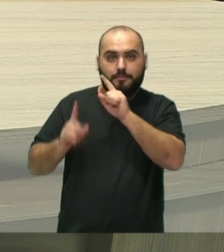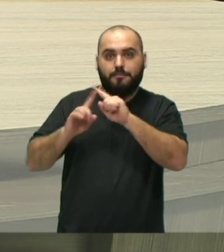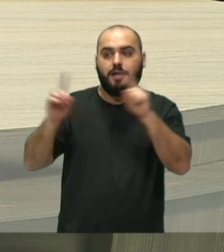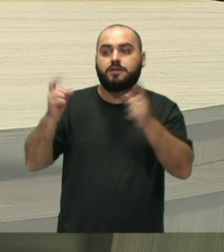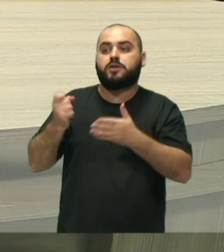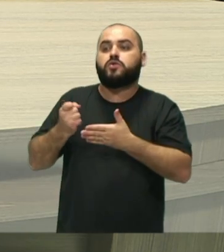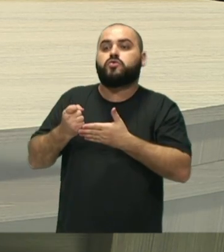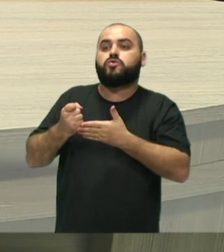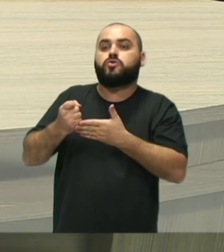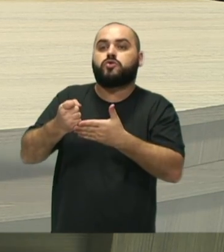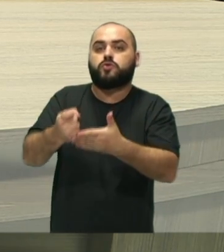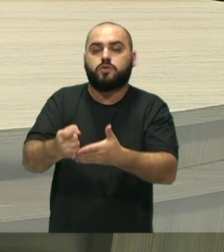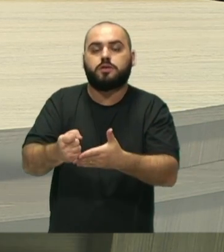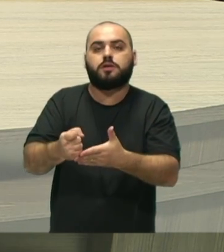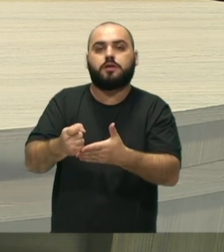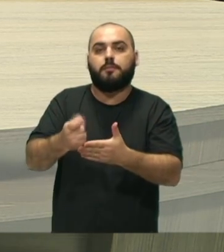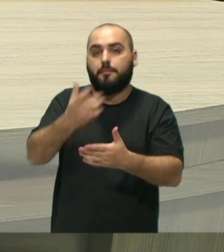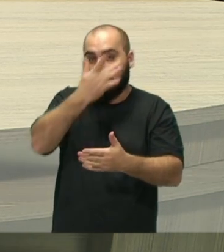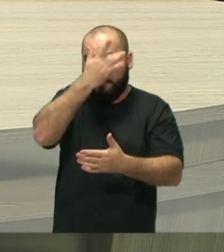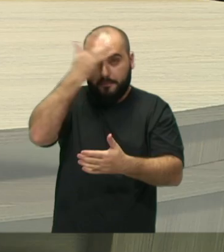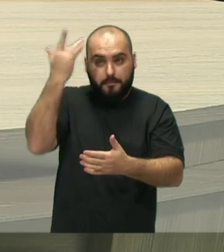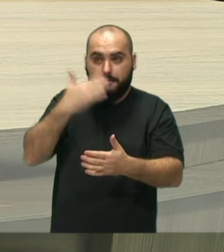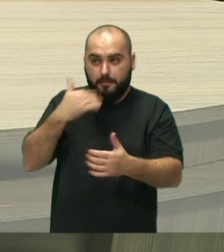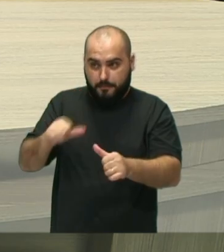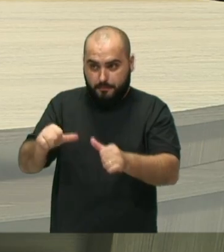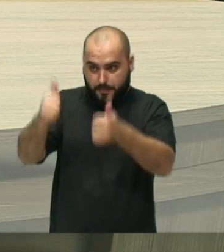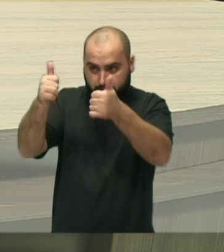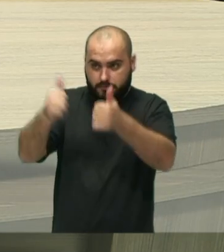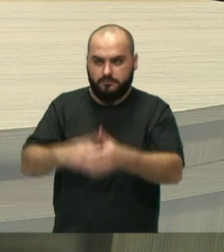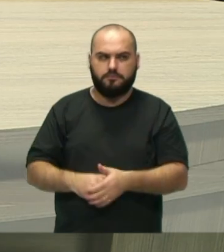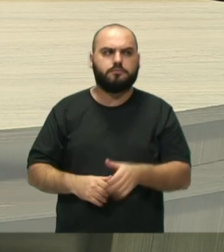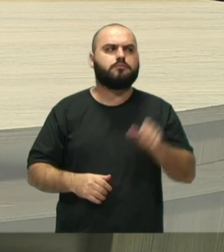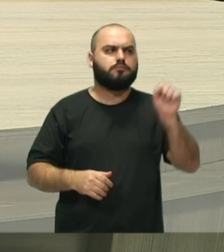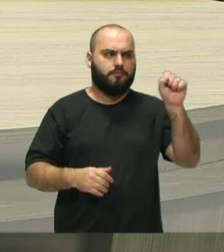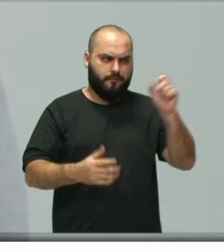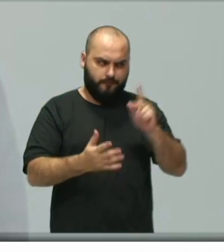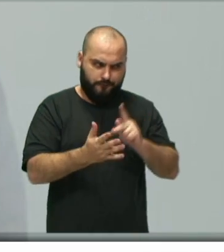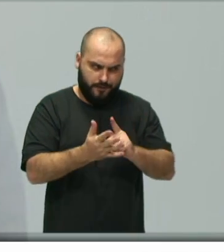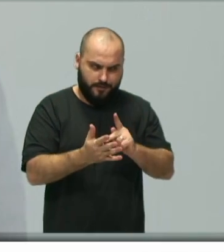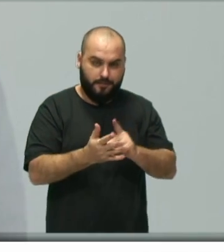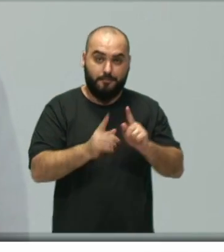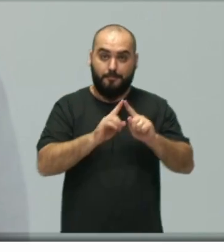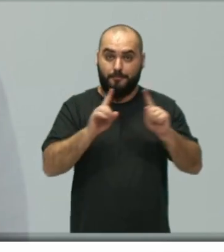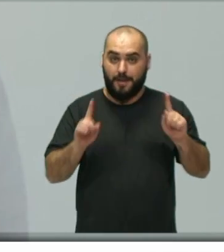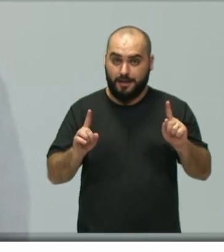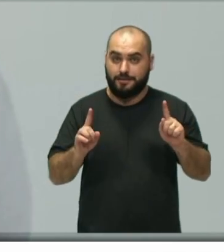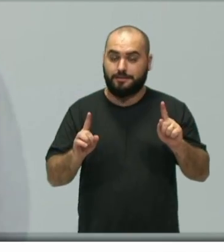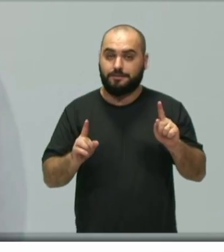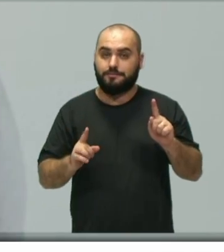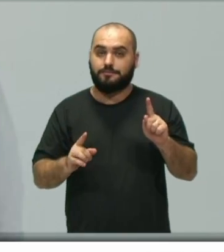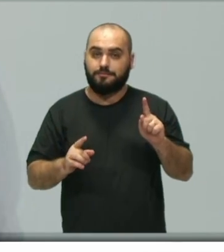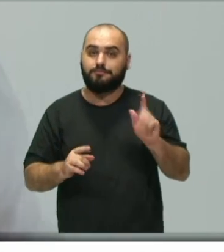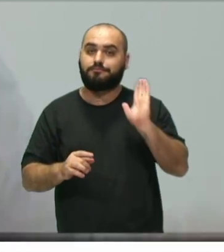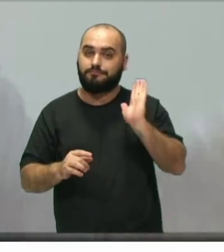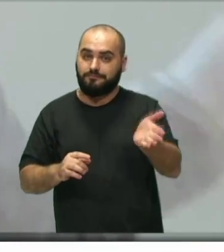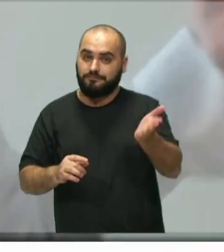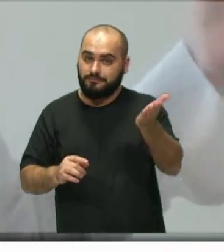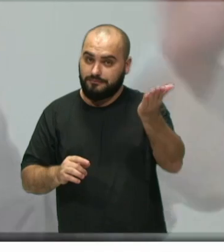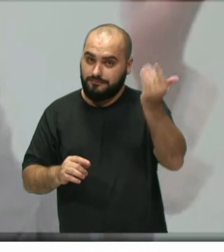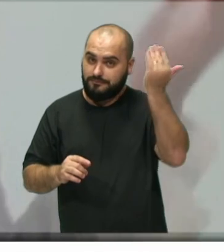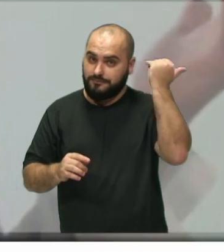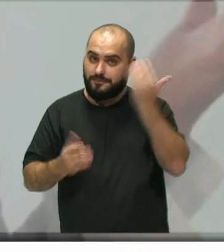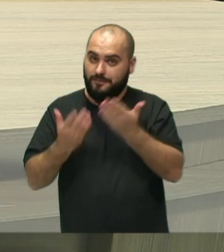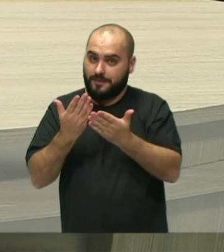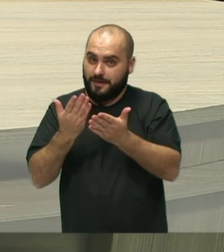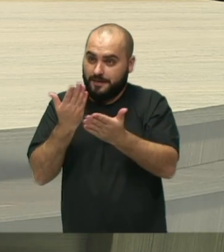criação também de pessoas melhores. Exatamente. Só que isso a gente já estudava no magistério,